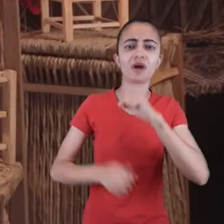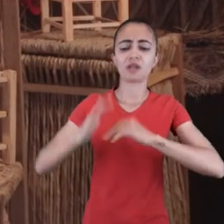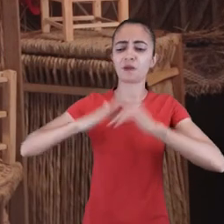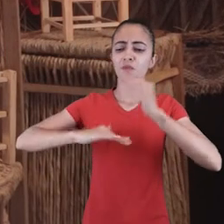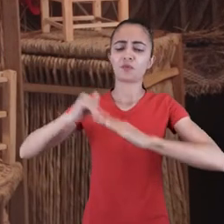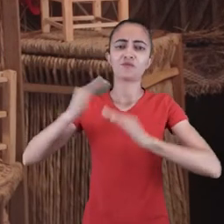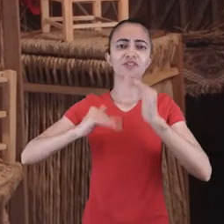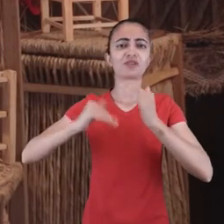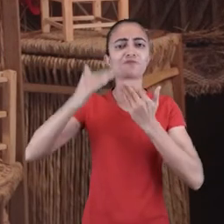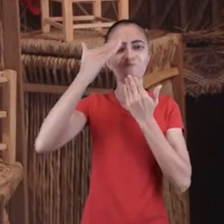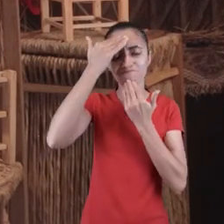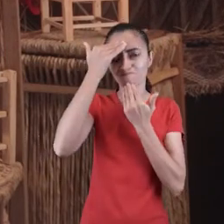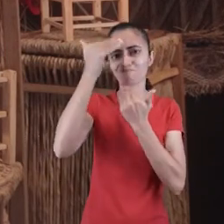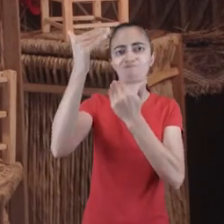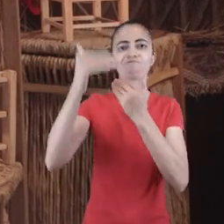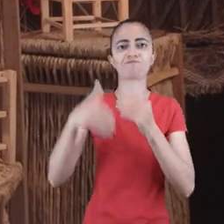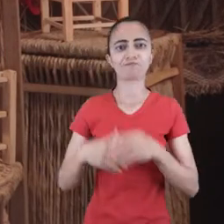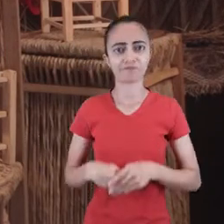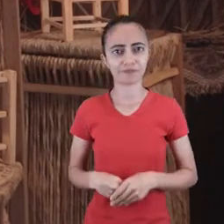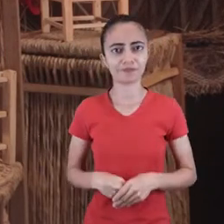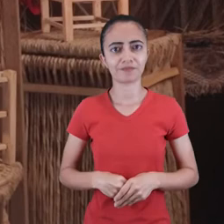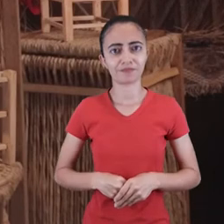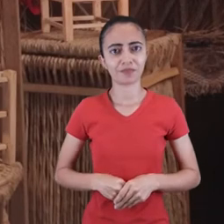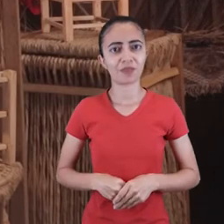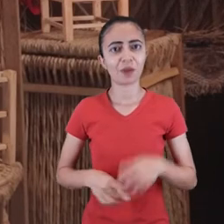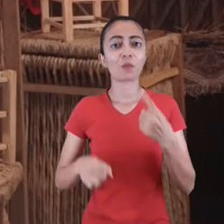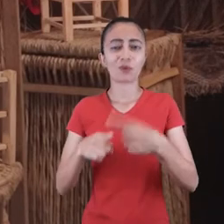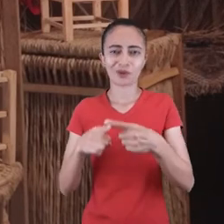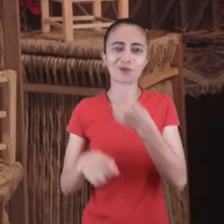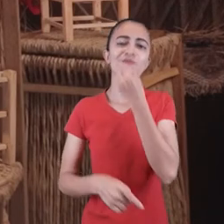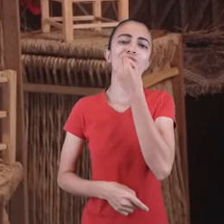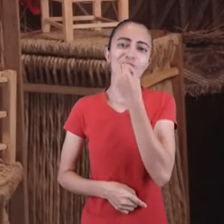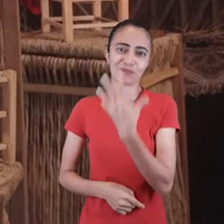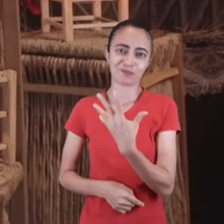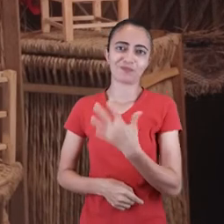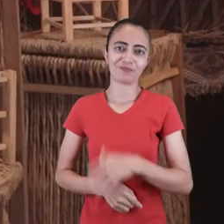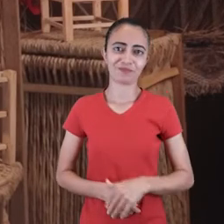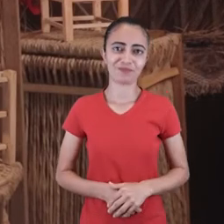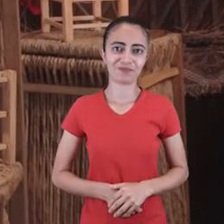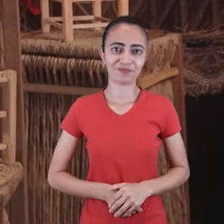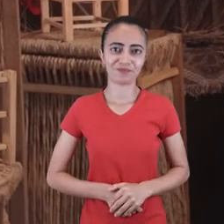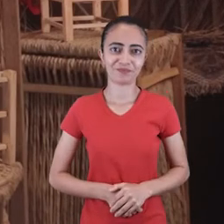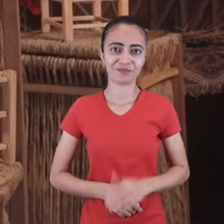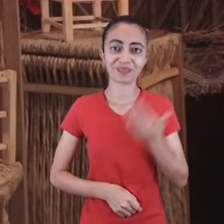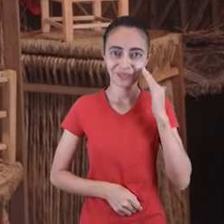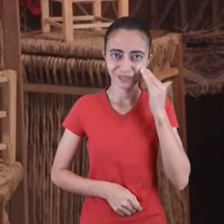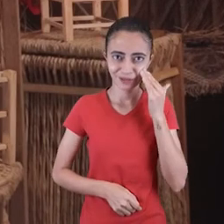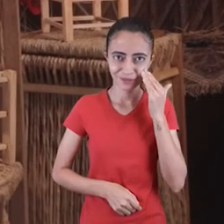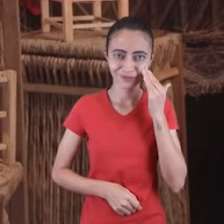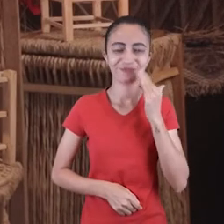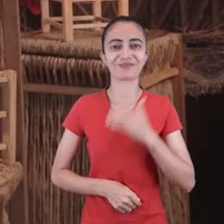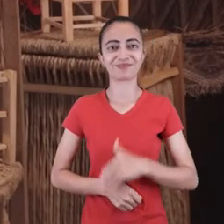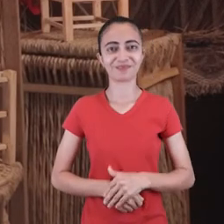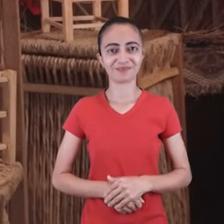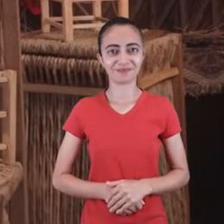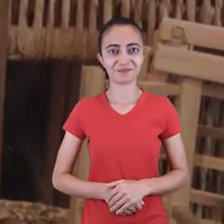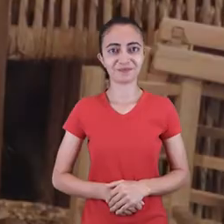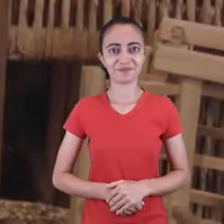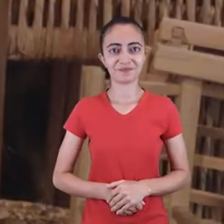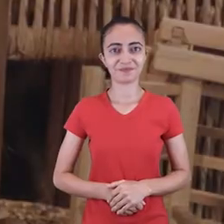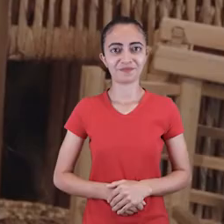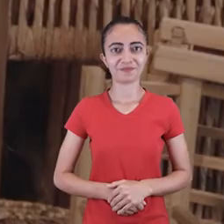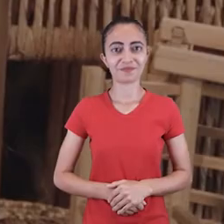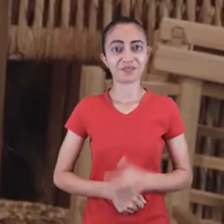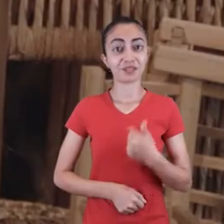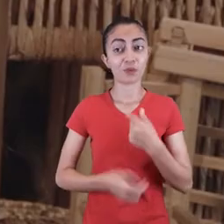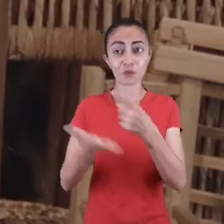e essa profissão que eu tenho. Porque é muito boa. Entendeu, pessoal? E